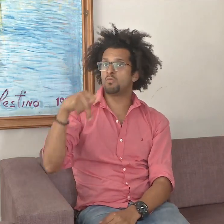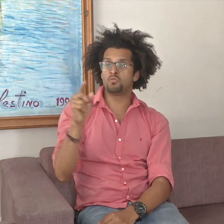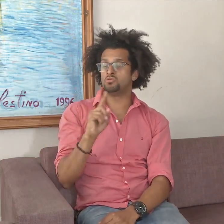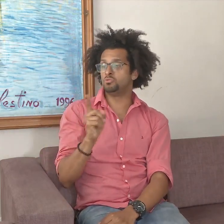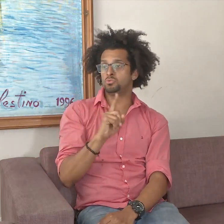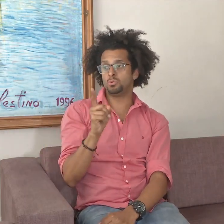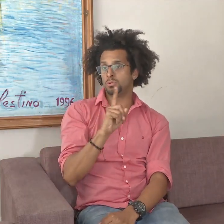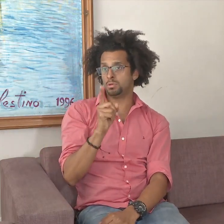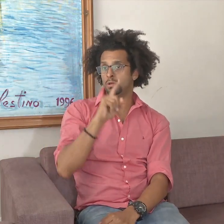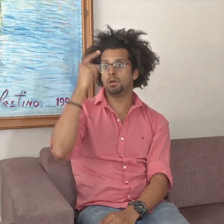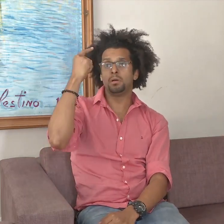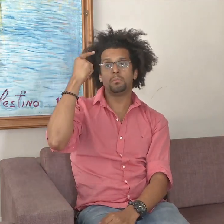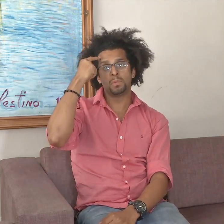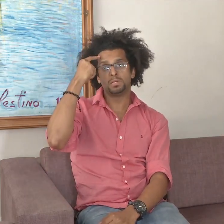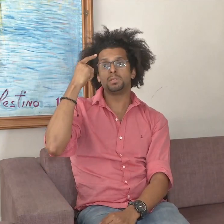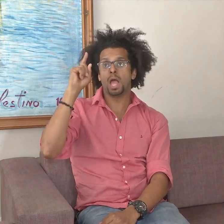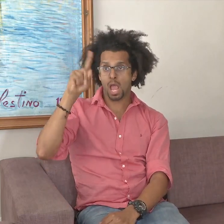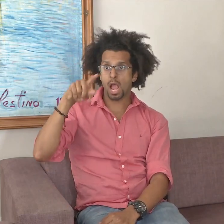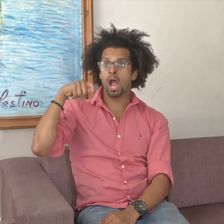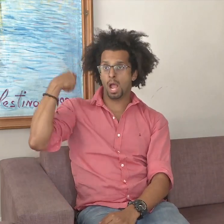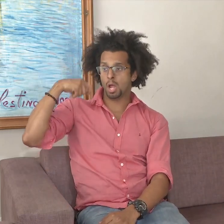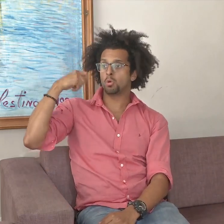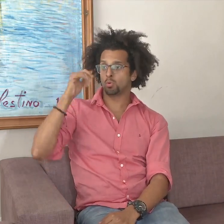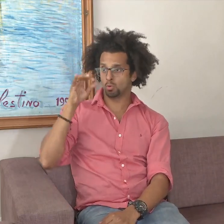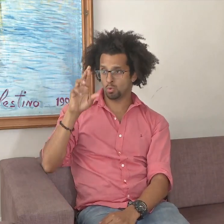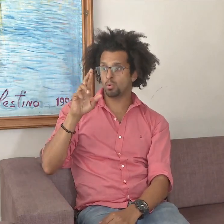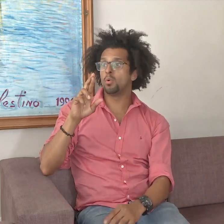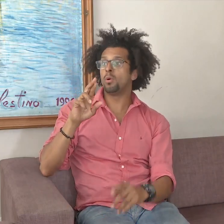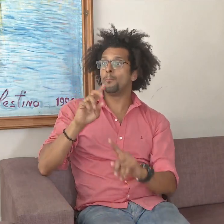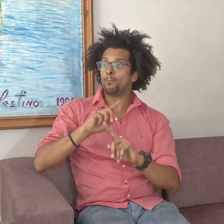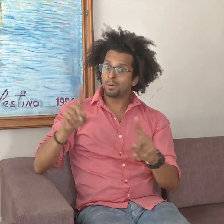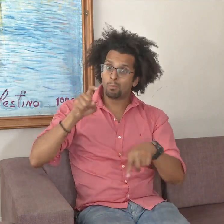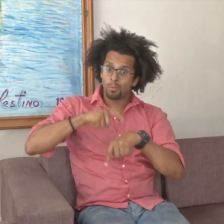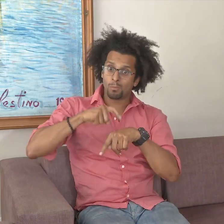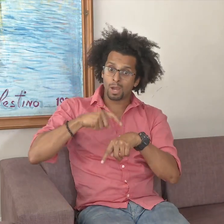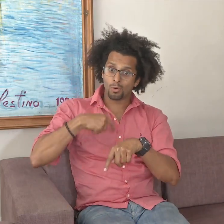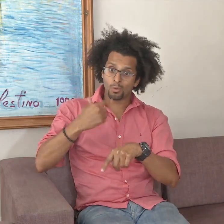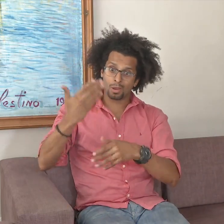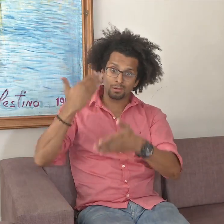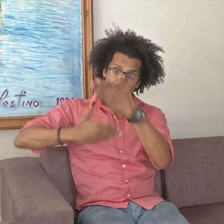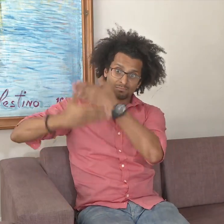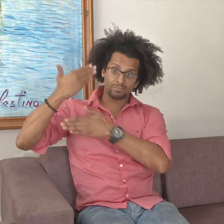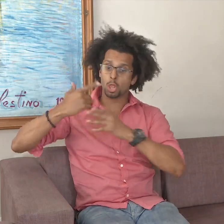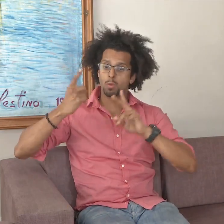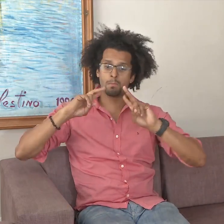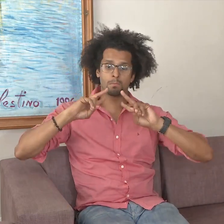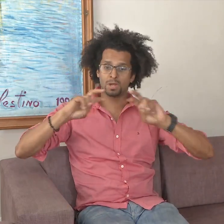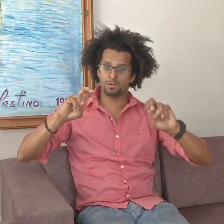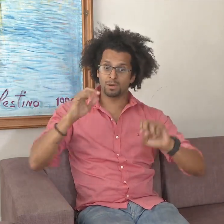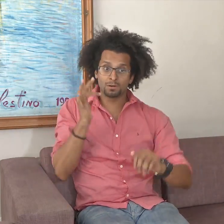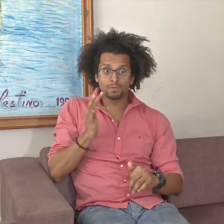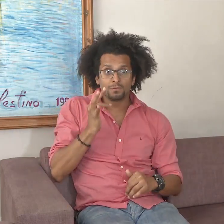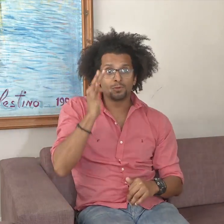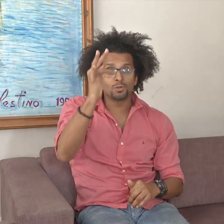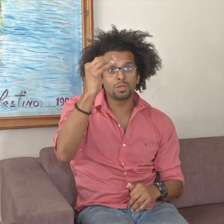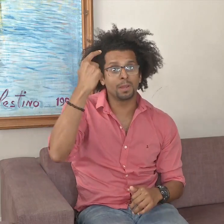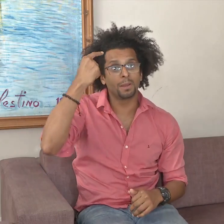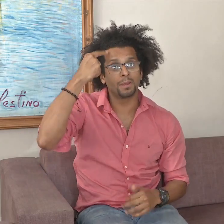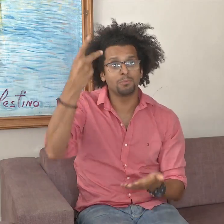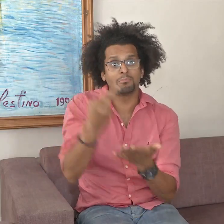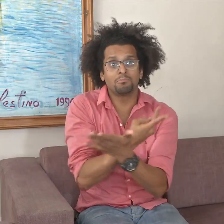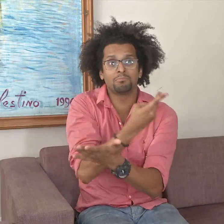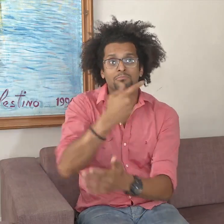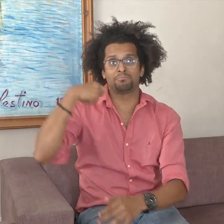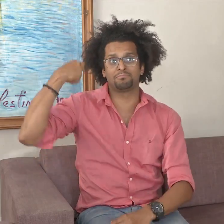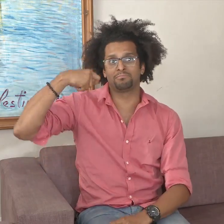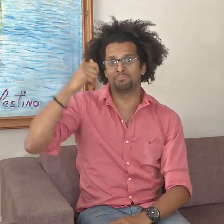ser professor. Eu pensava realmente em ser ator. Também eu não percebia no futuro